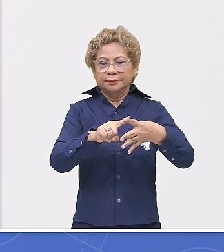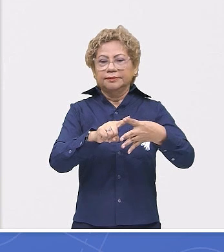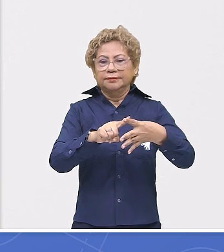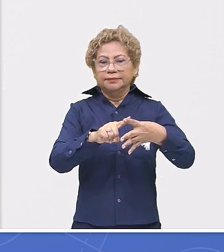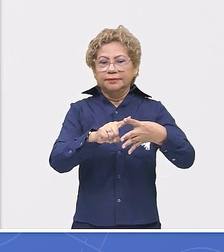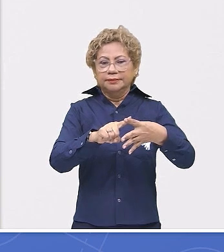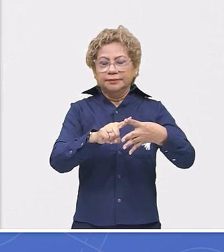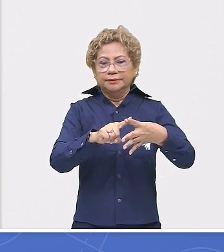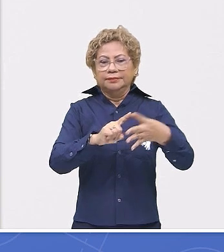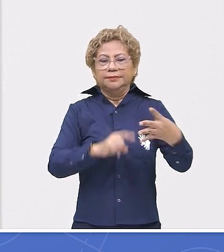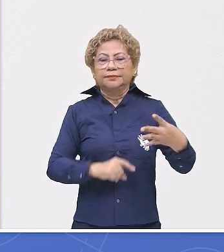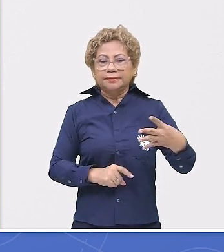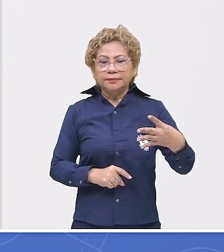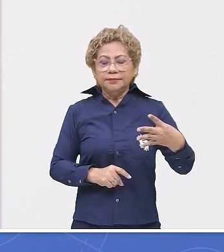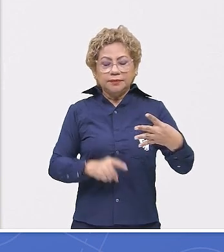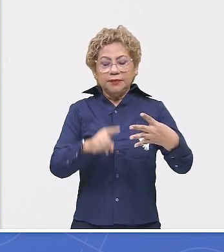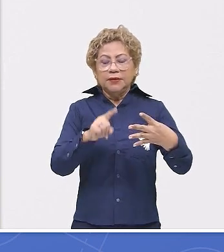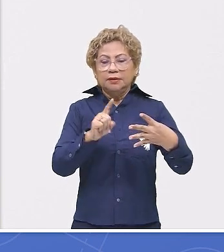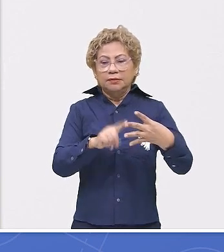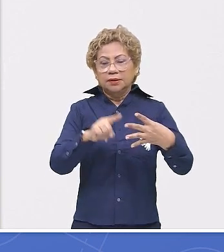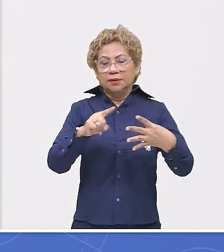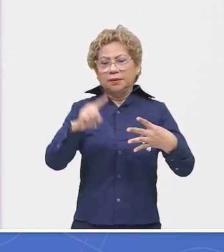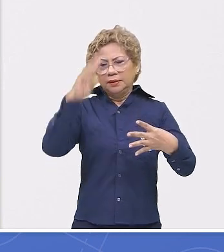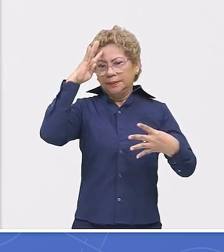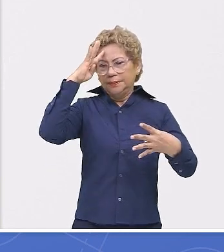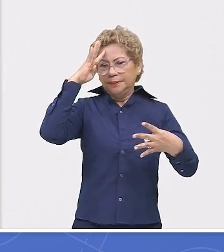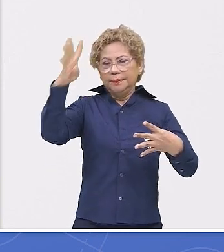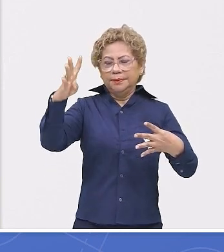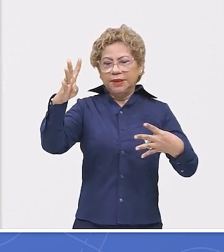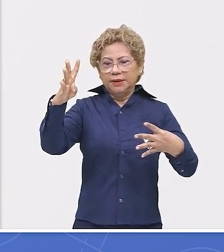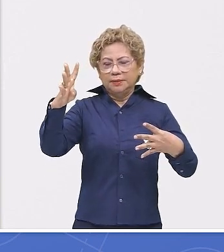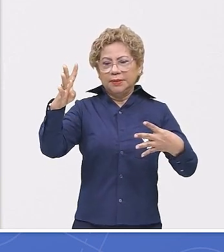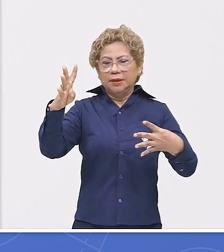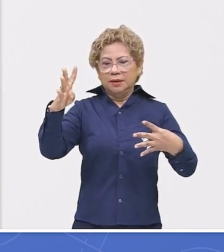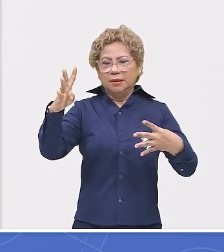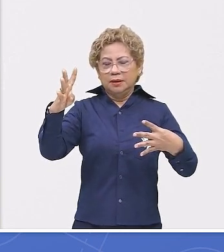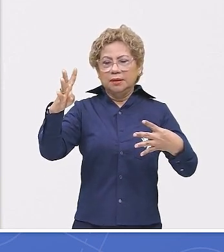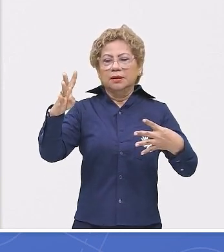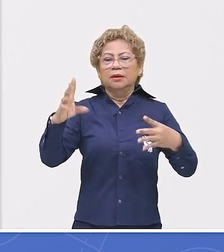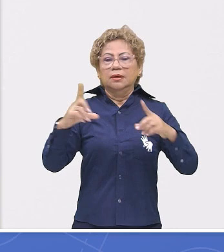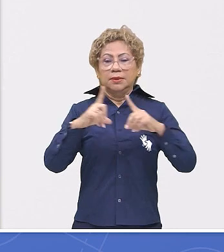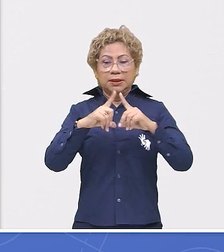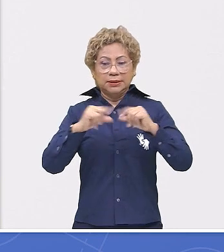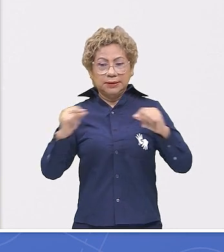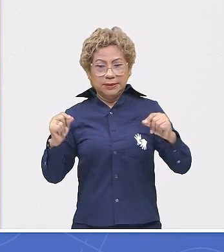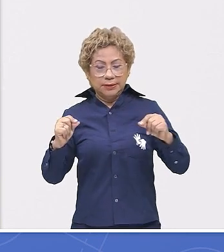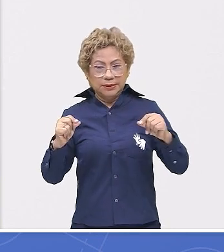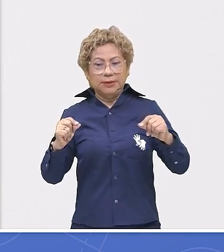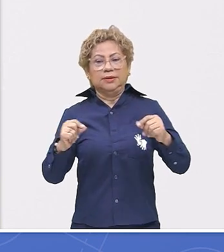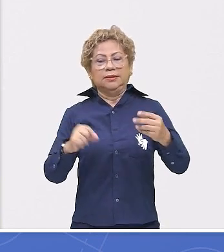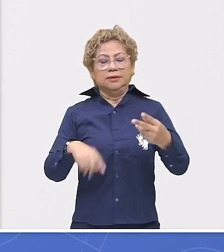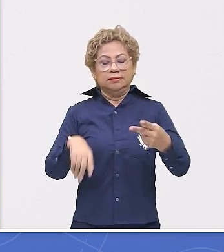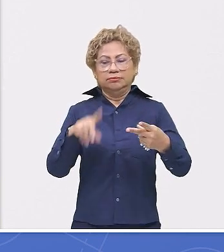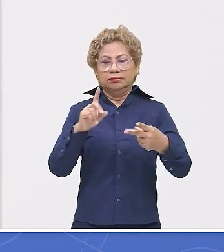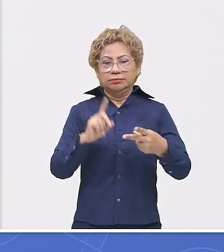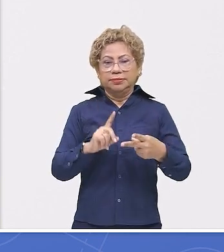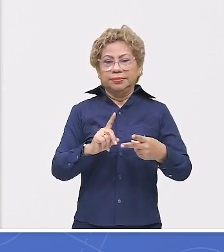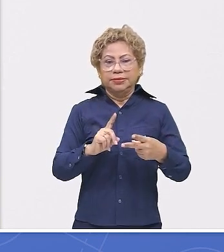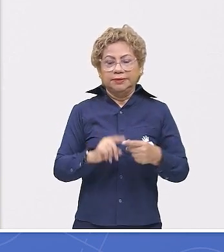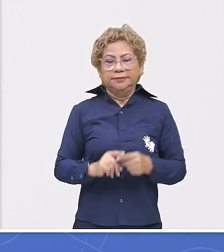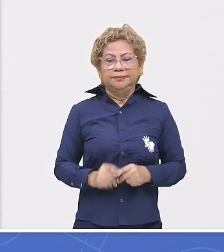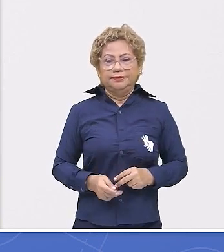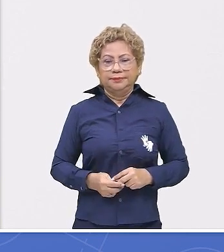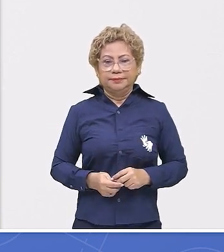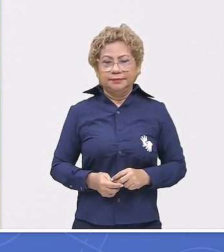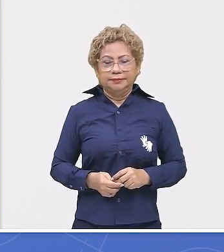nós temos, né, vai ser baseado com a capital do nosso país, Brasília, ok? O primeiro fuso horário